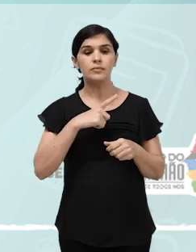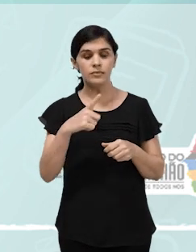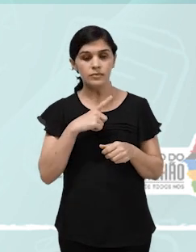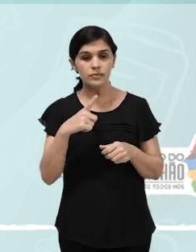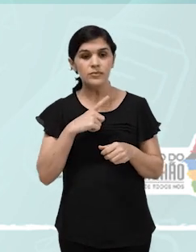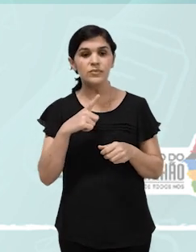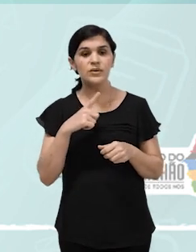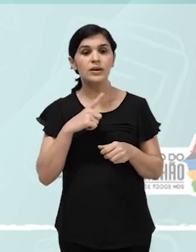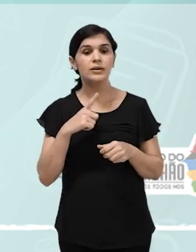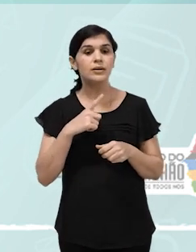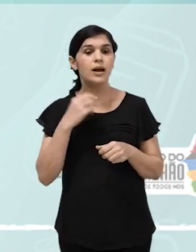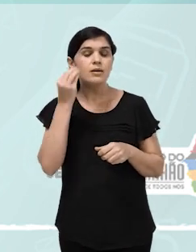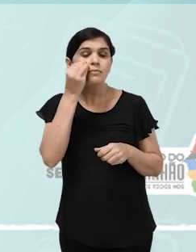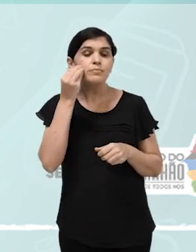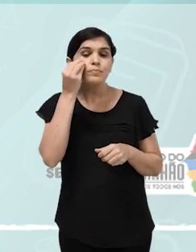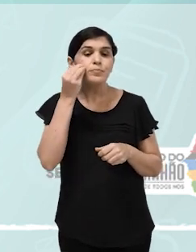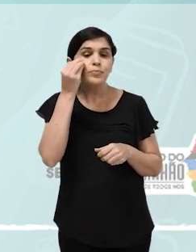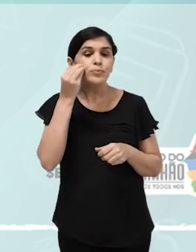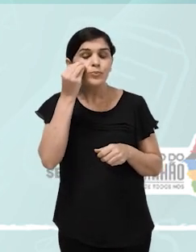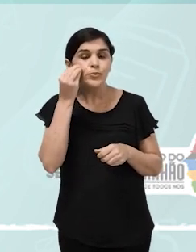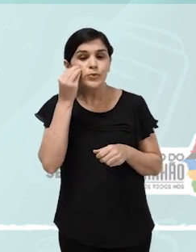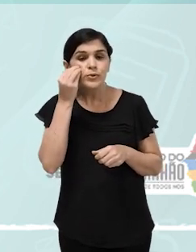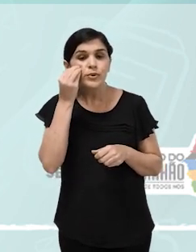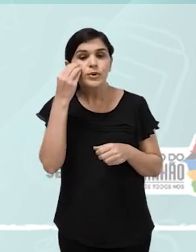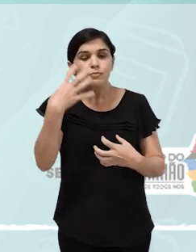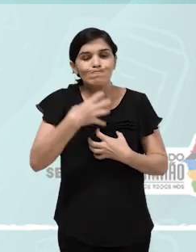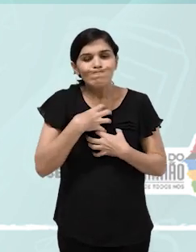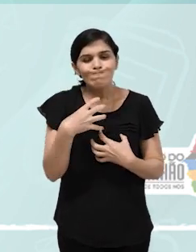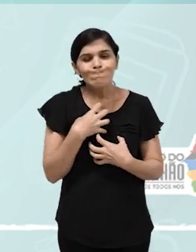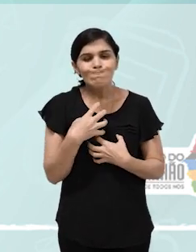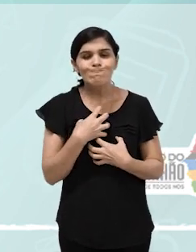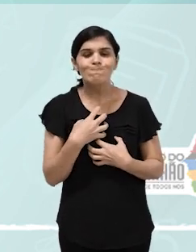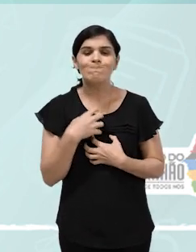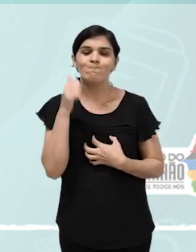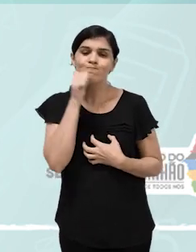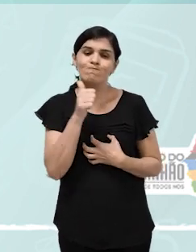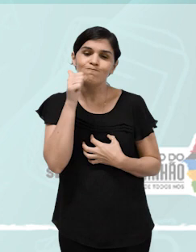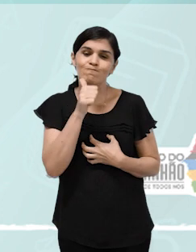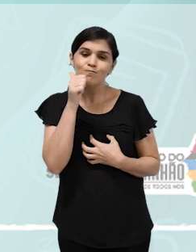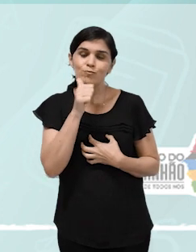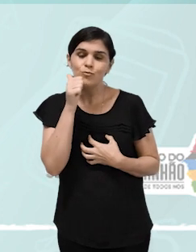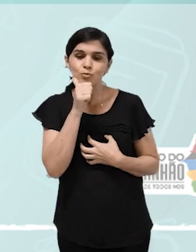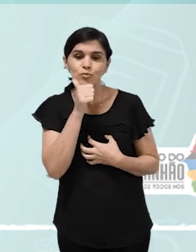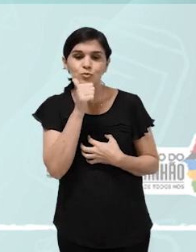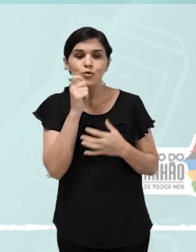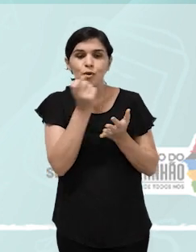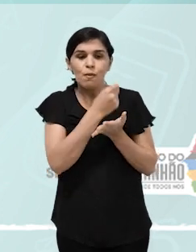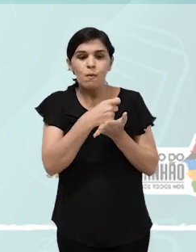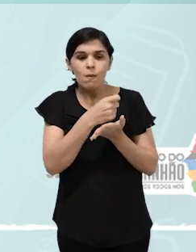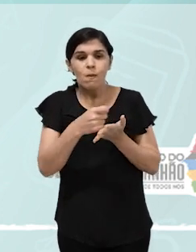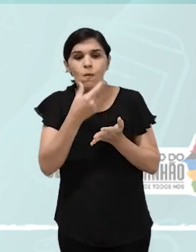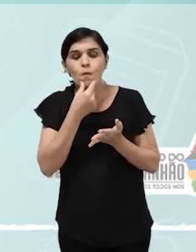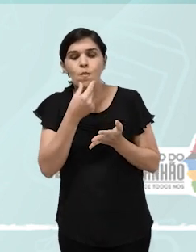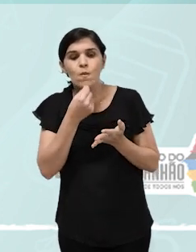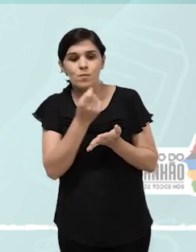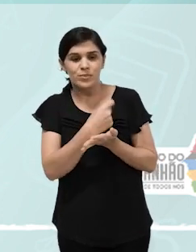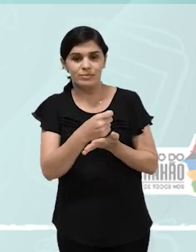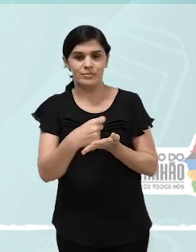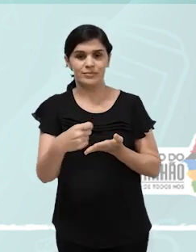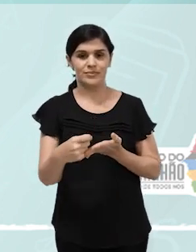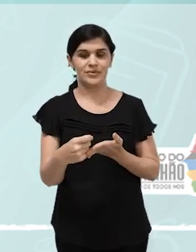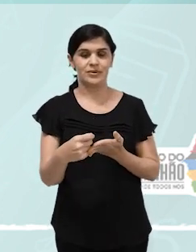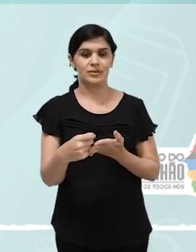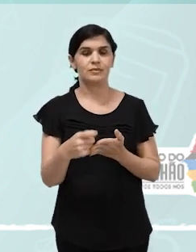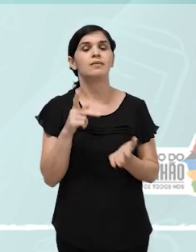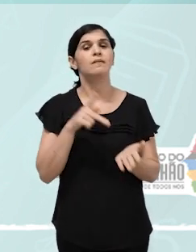né? Eram os homens que escreviam e o eu lírico era feminino. É verdade isso aí? Um pouco de